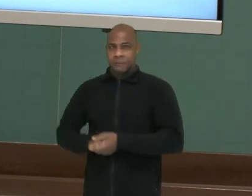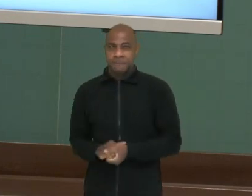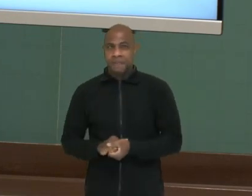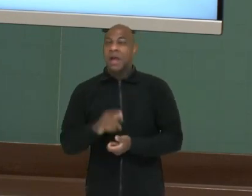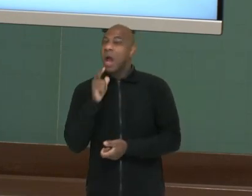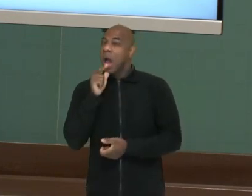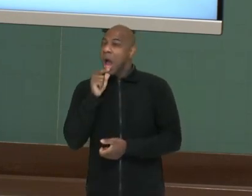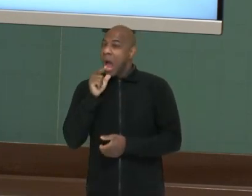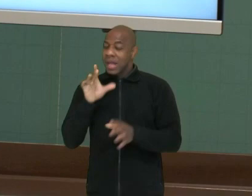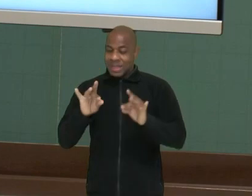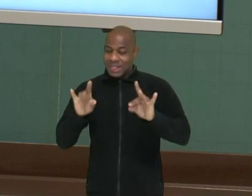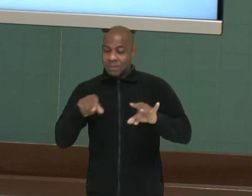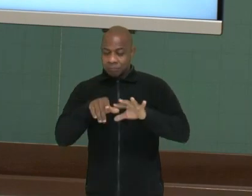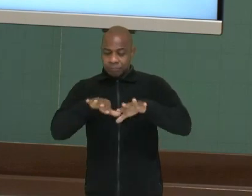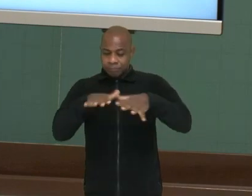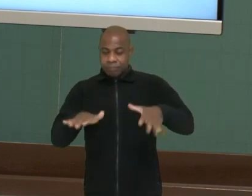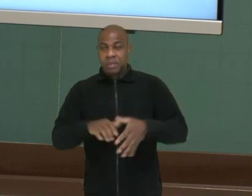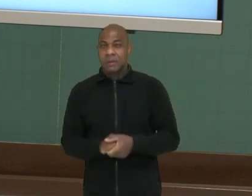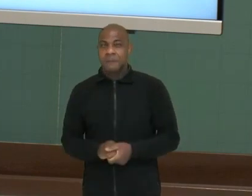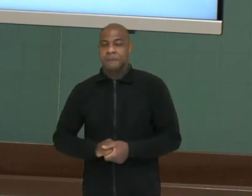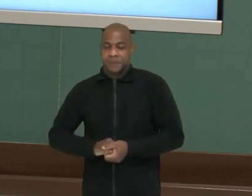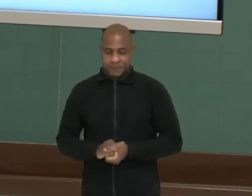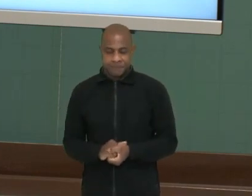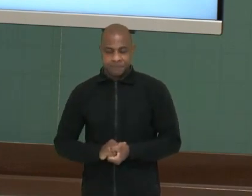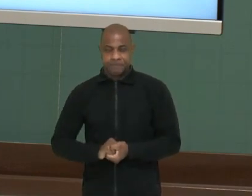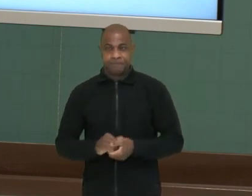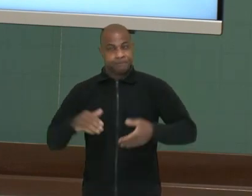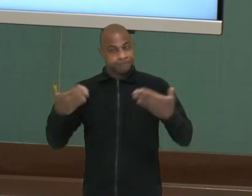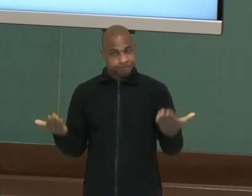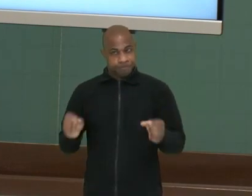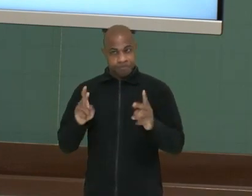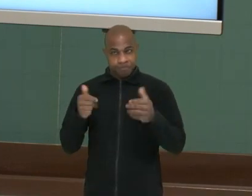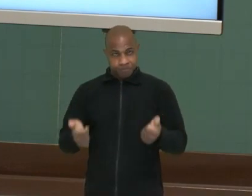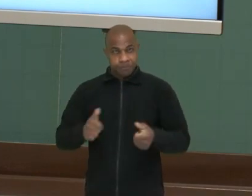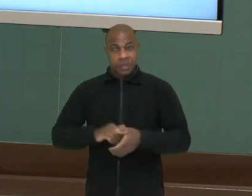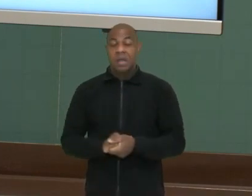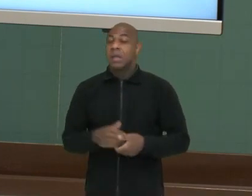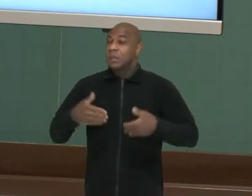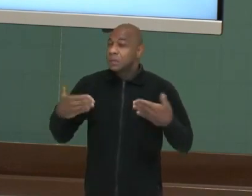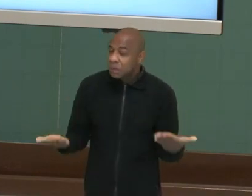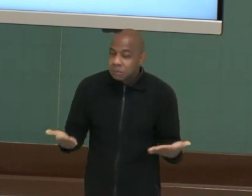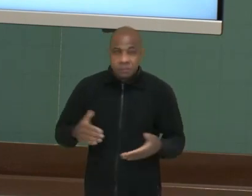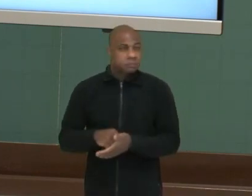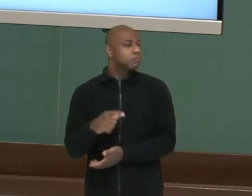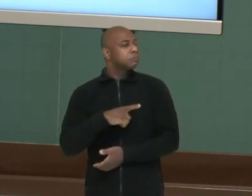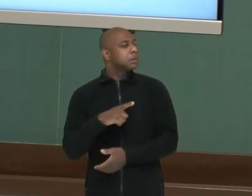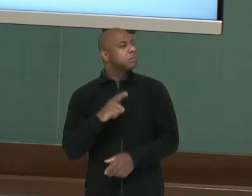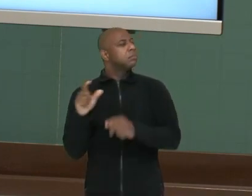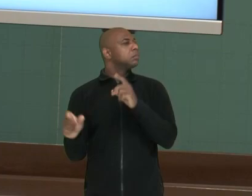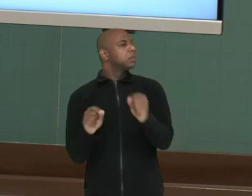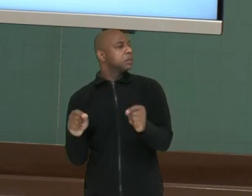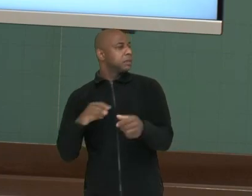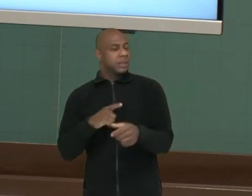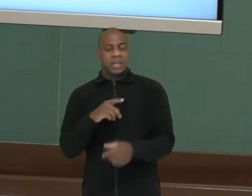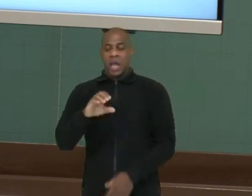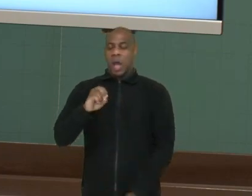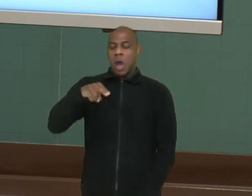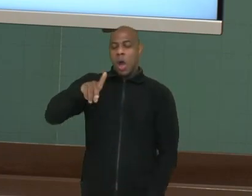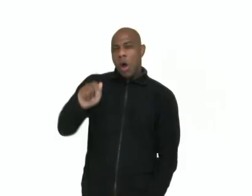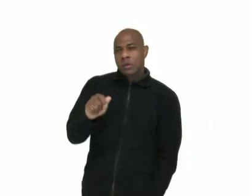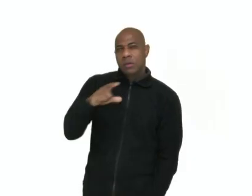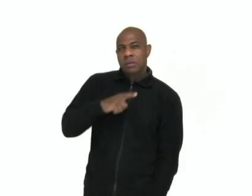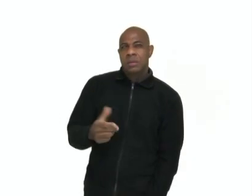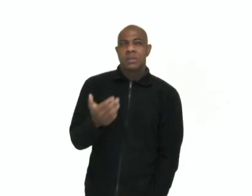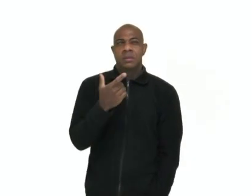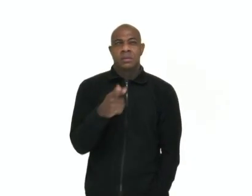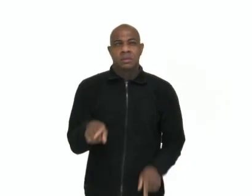Mas a onda física, ela não leva matéria. Beleza? Claro, aqui nós temos, pessoal, as ondas eletromagnéticas, as cores.